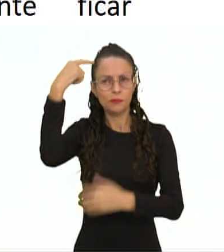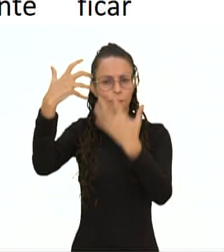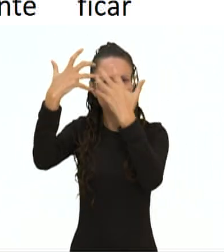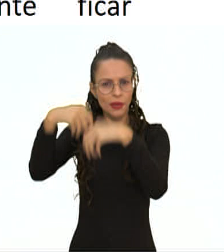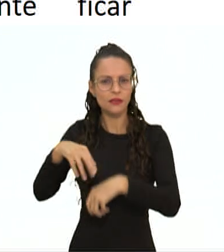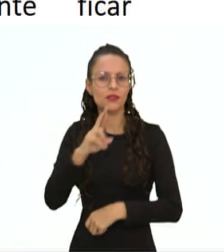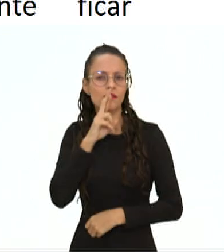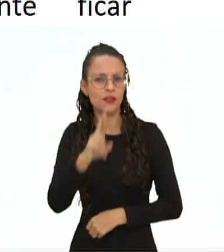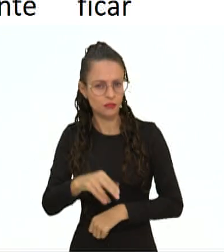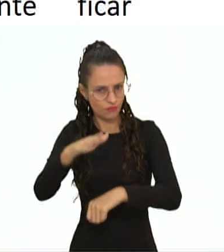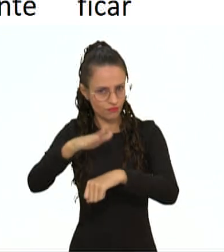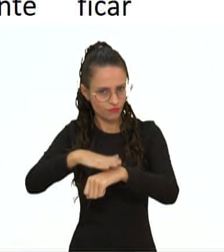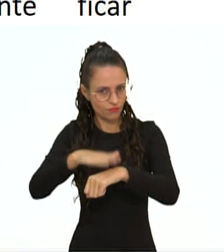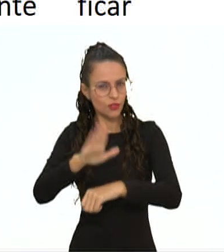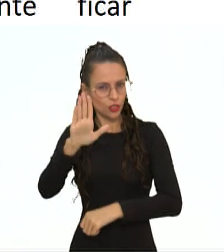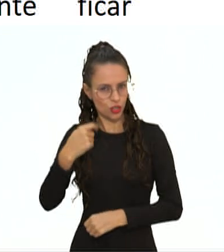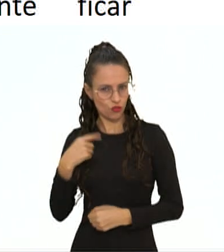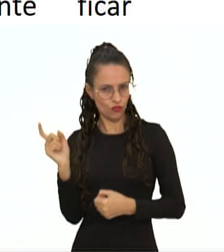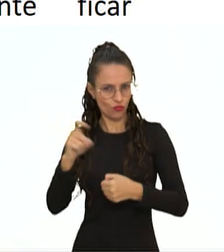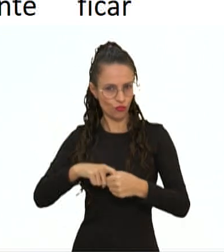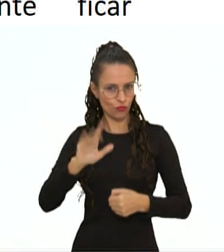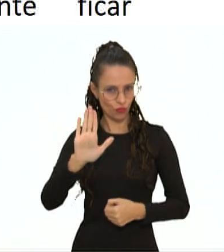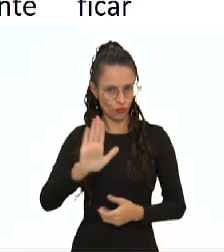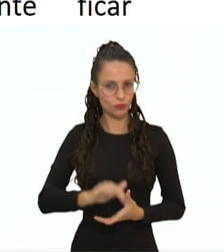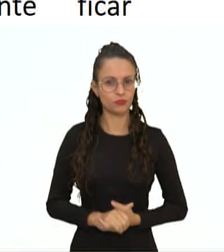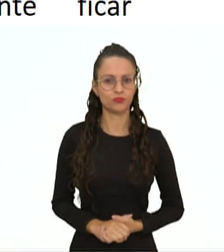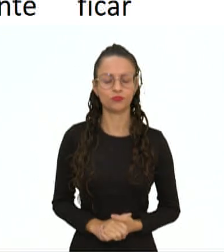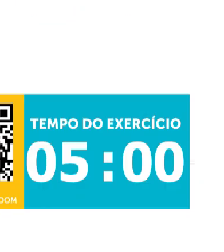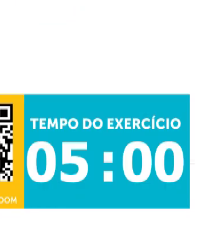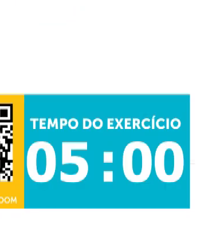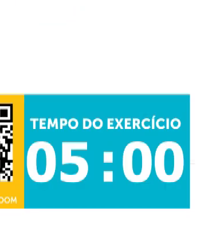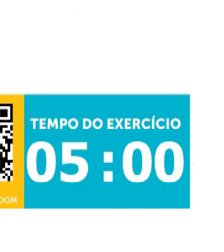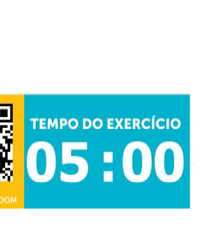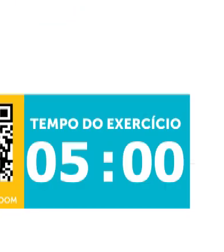e responde se vai ter um tempinho já volto aqui